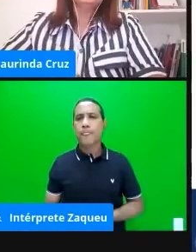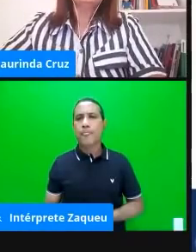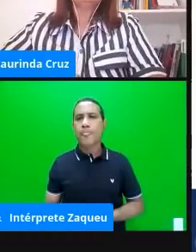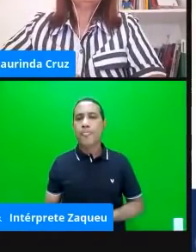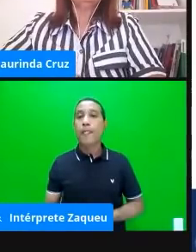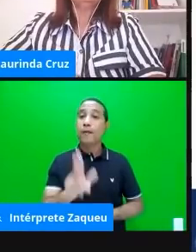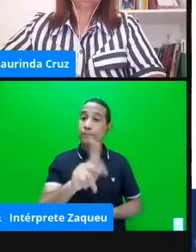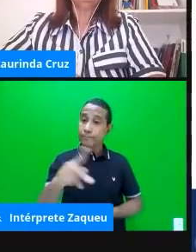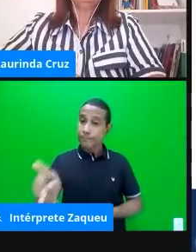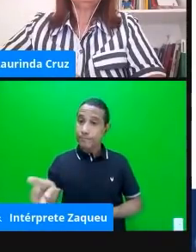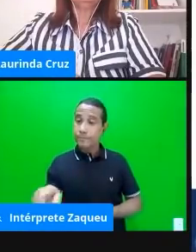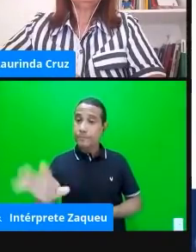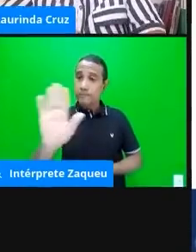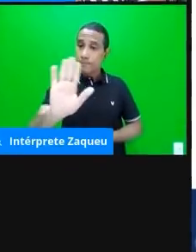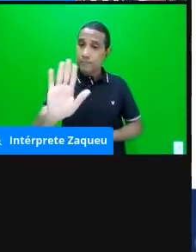Professores,